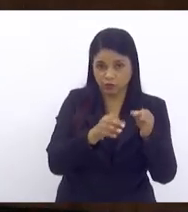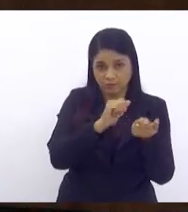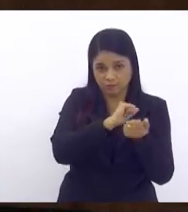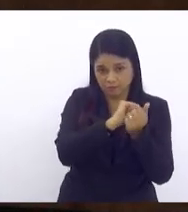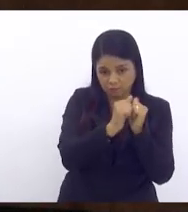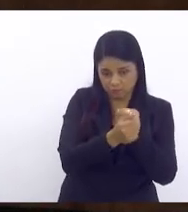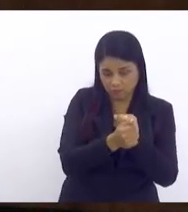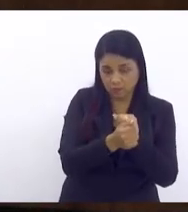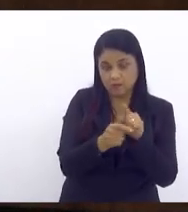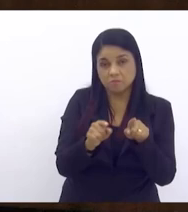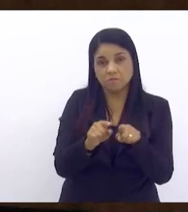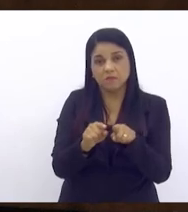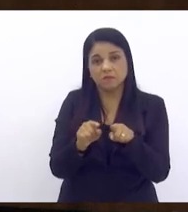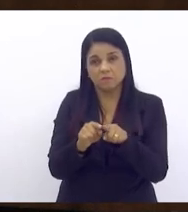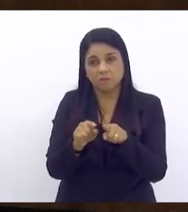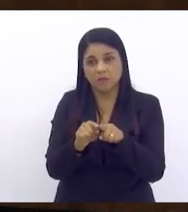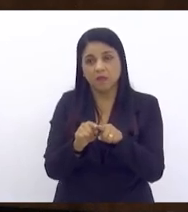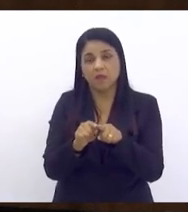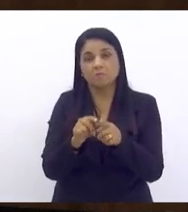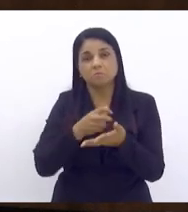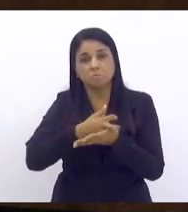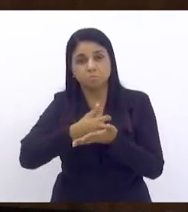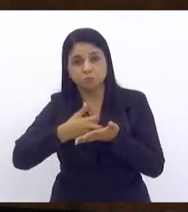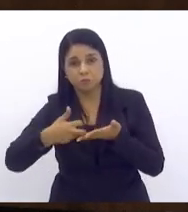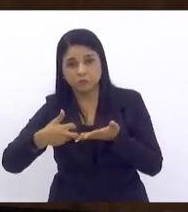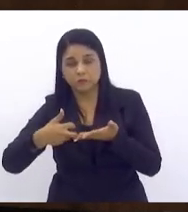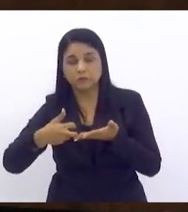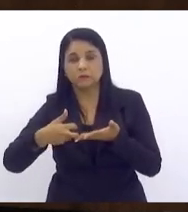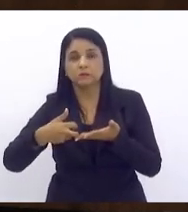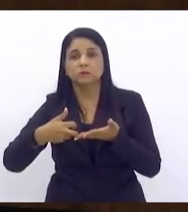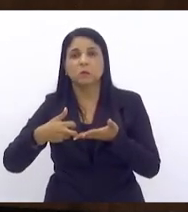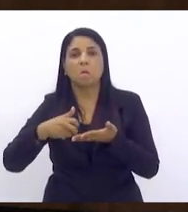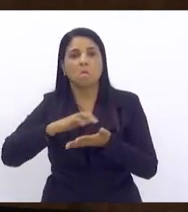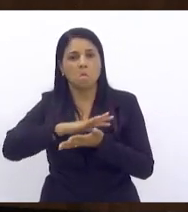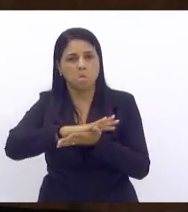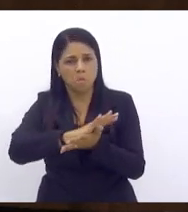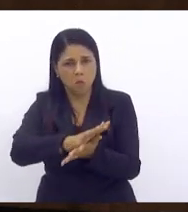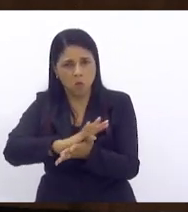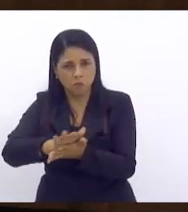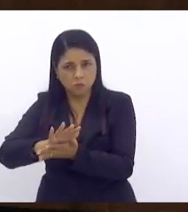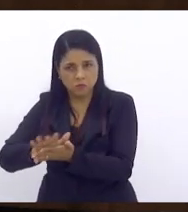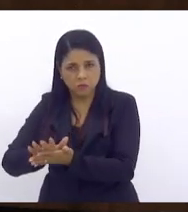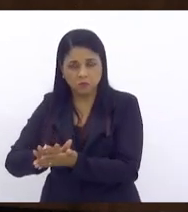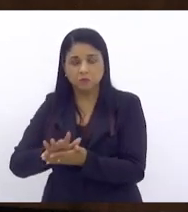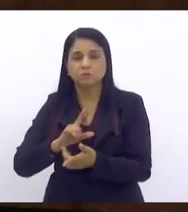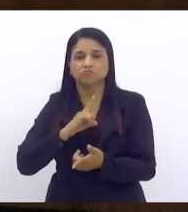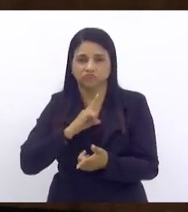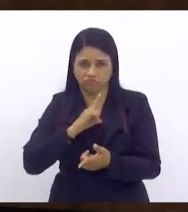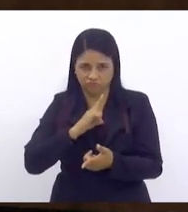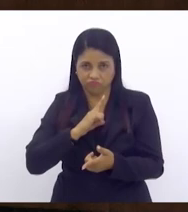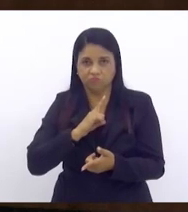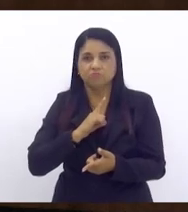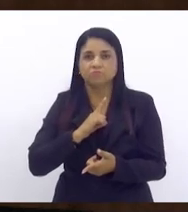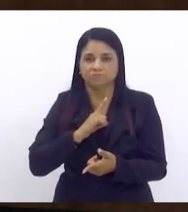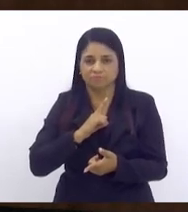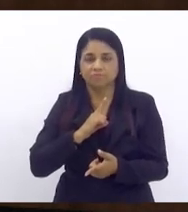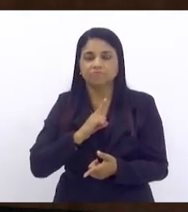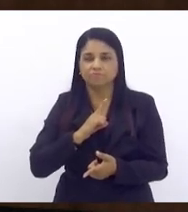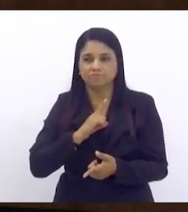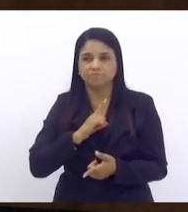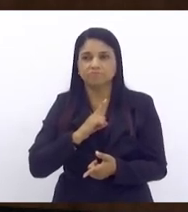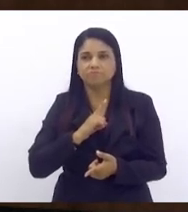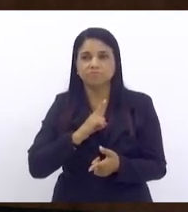Desportiva, mas também uma punição que foi, sim, preconceituosa, alegando que